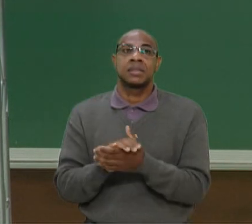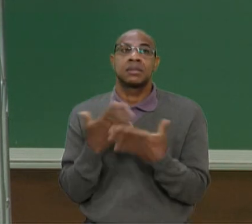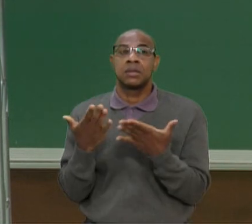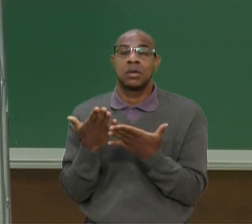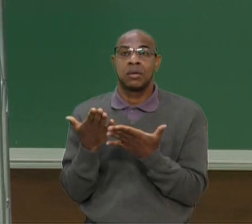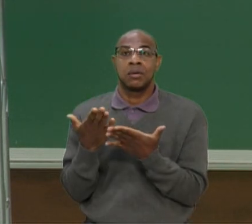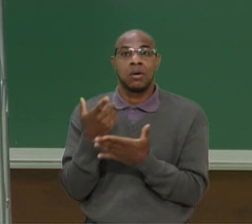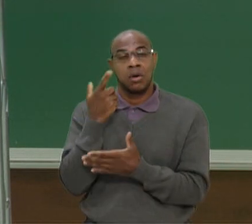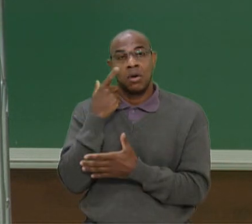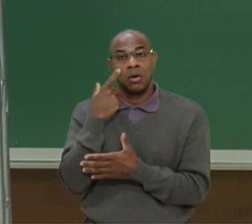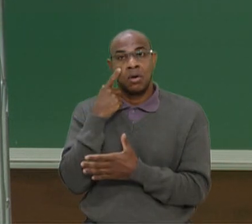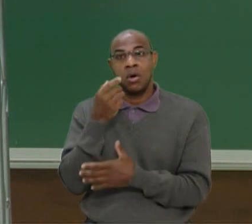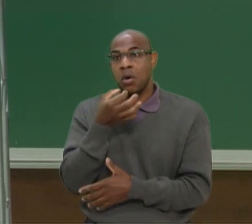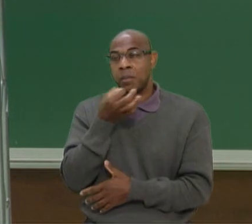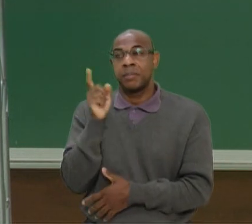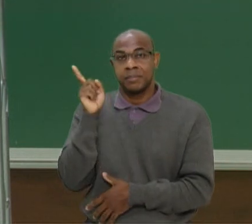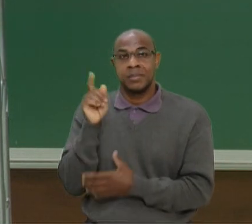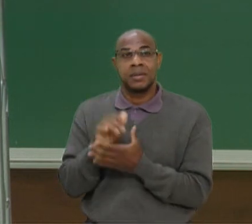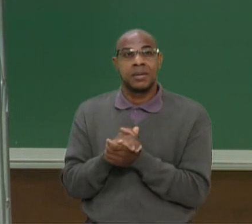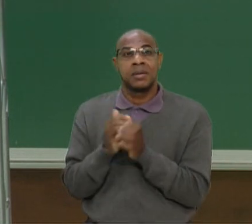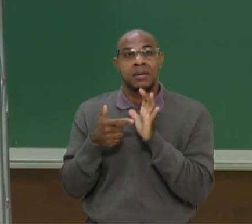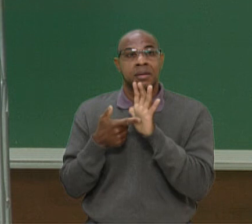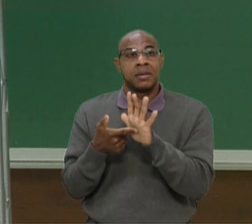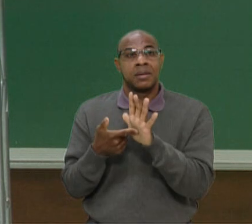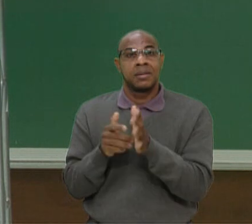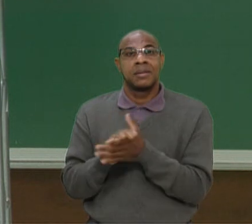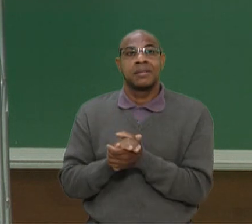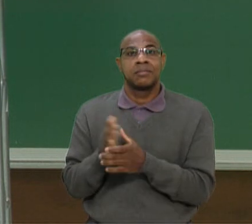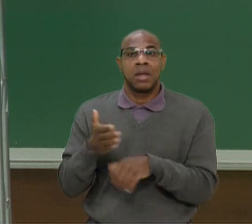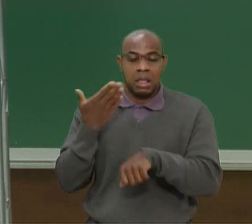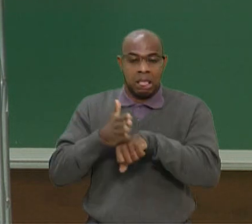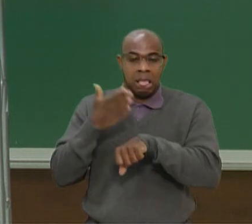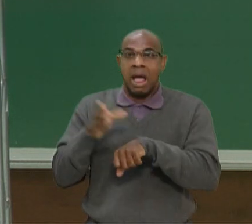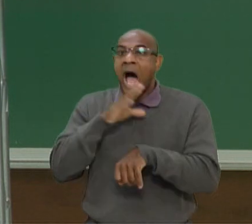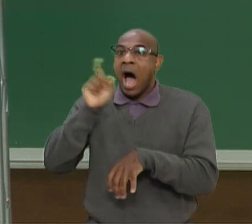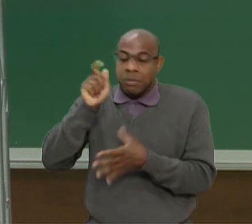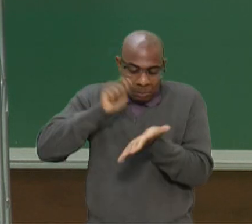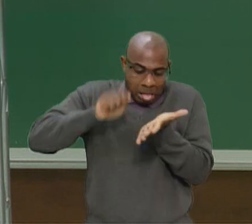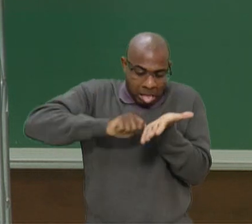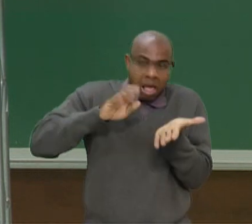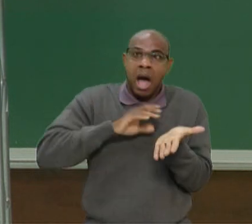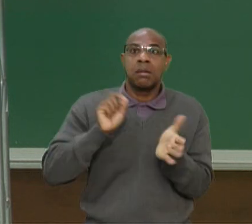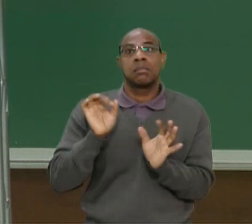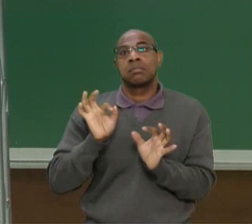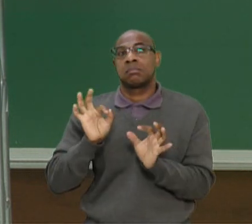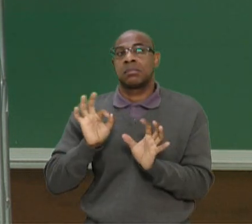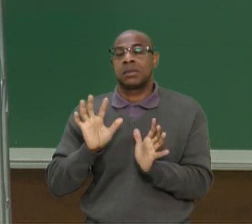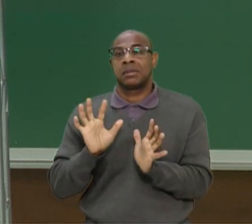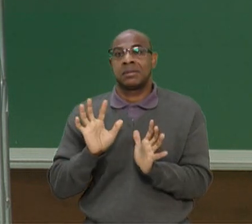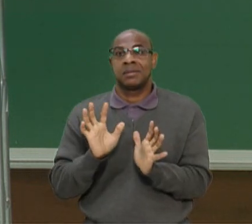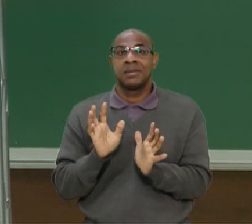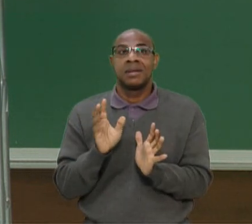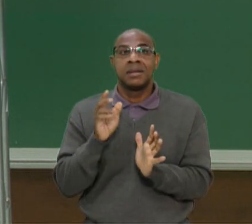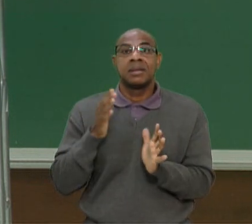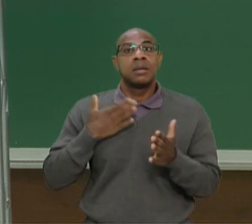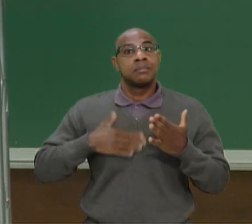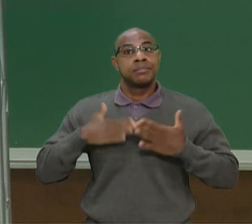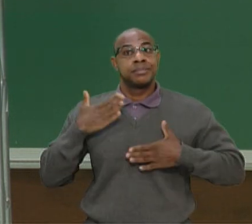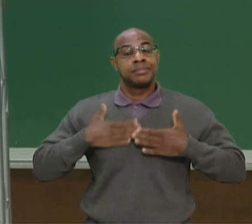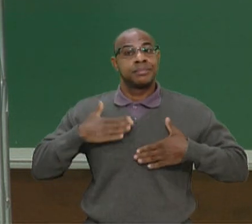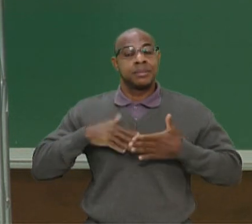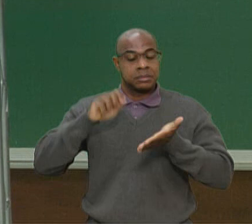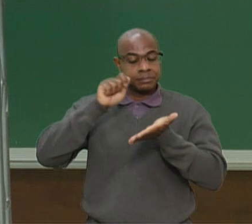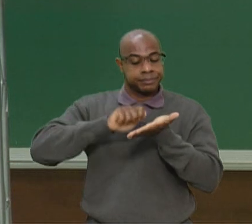ó, com tantos anos de estrada, a gente vê, as pessoas têm muita pressa em escrever, né? Português, a gente está, língua portuguesa, a gente está